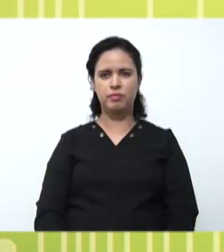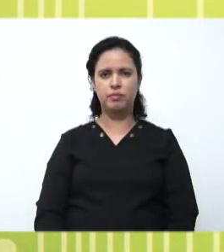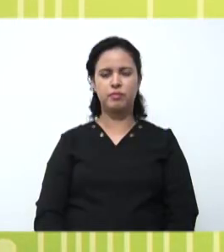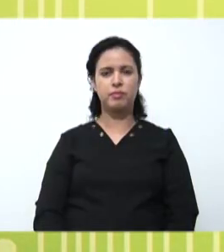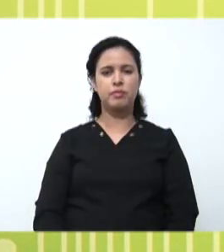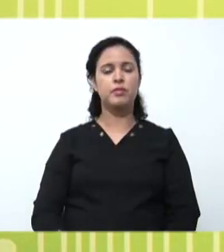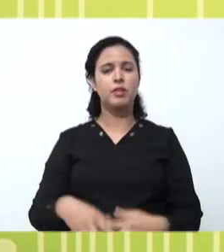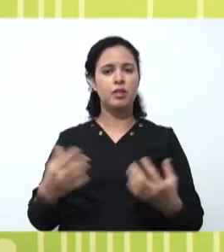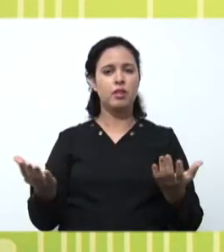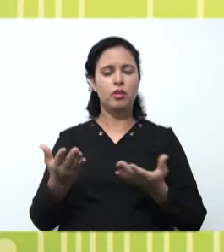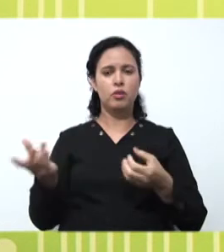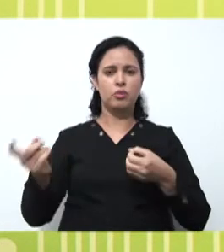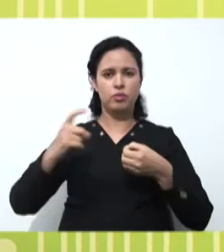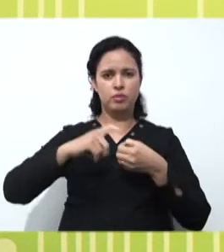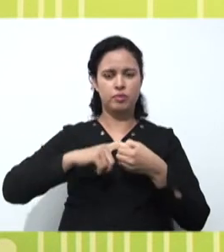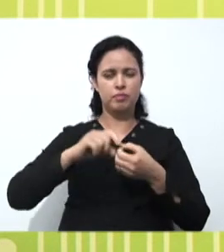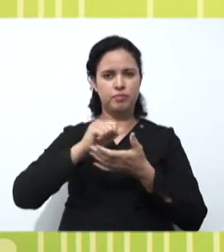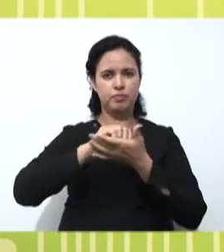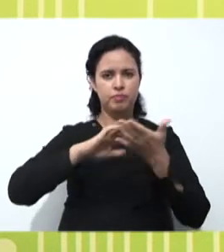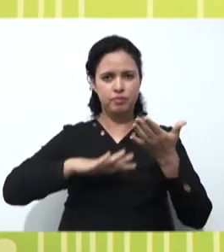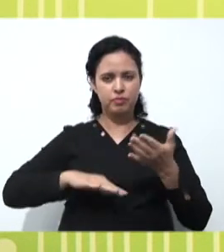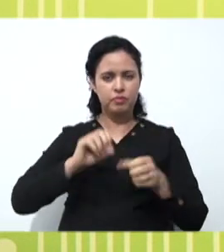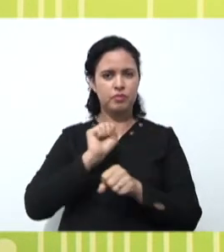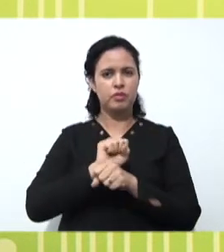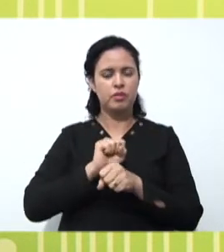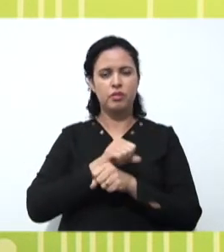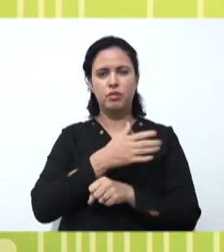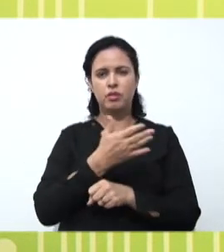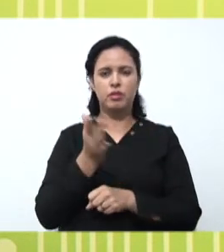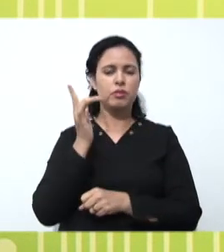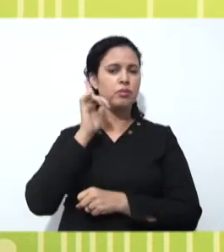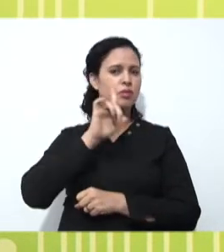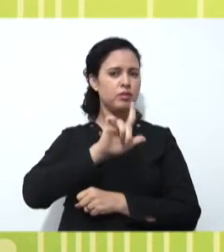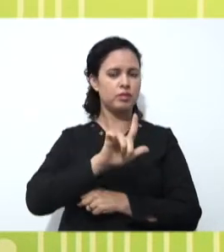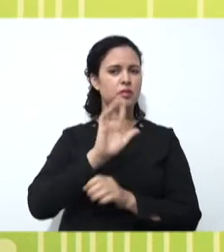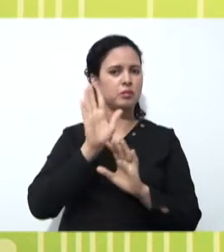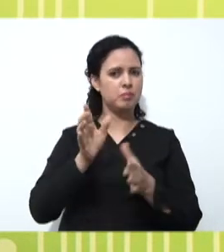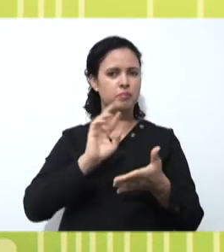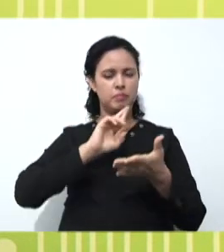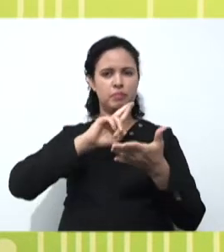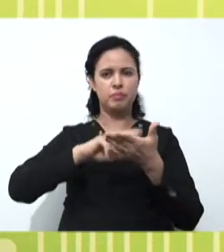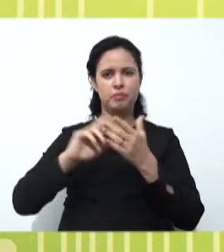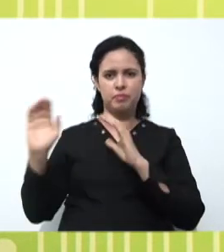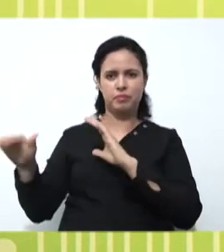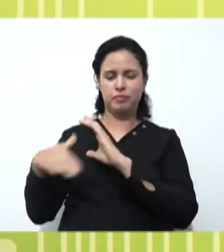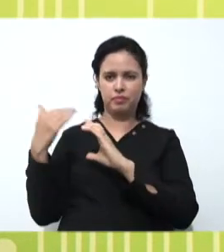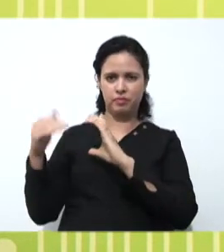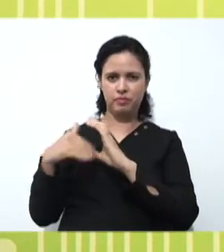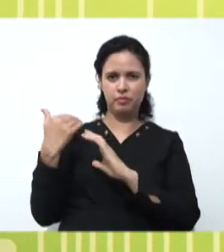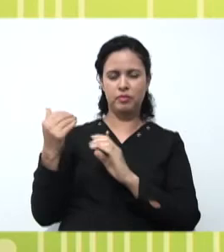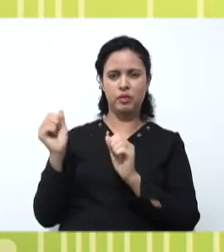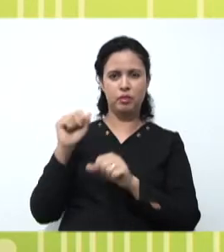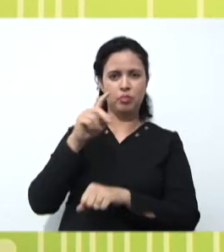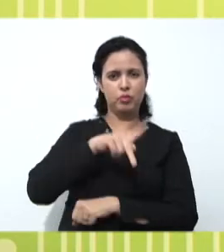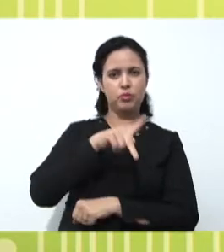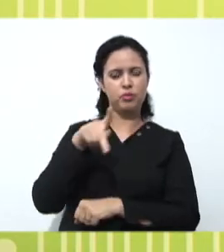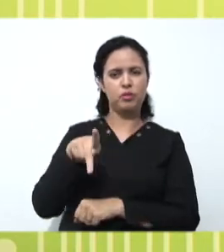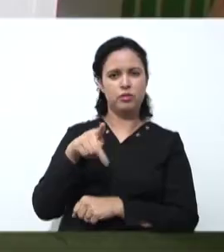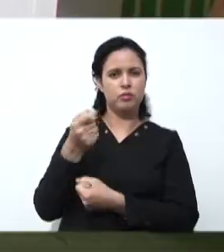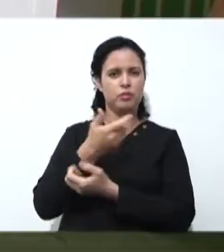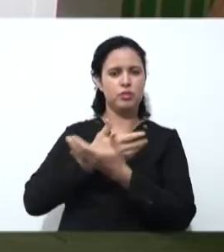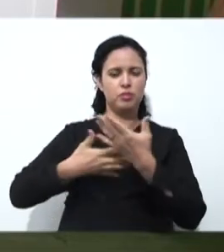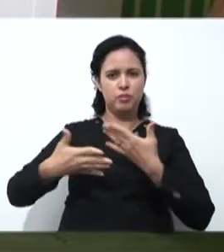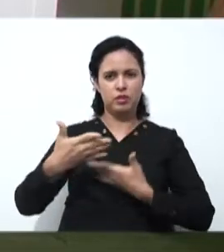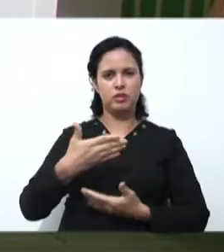Olá, voltamos com nossas atividades. Espero que vocês já estejam enviando as respostas aqui para o professor Marcos para a gente